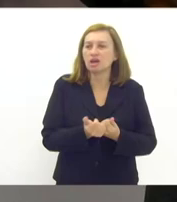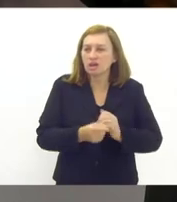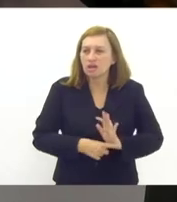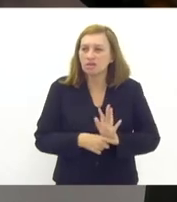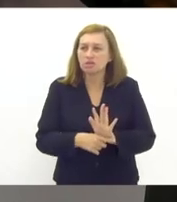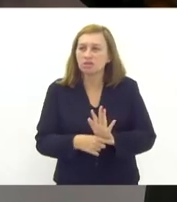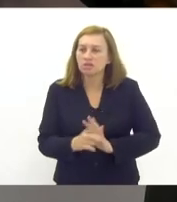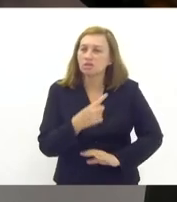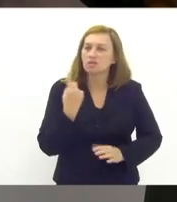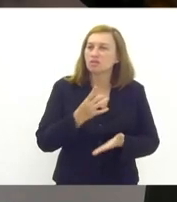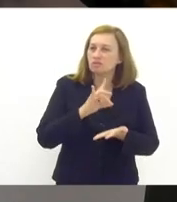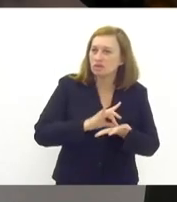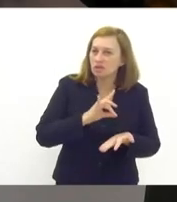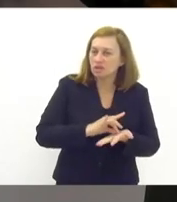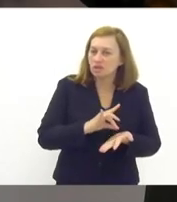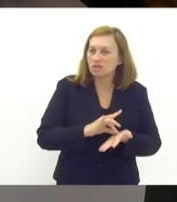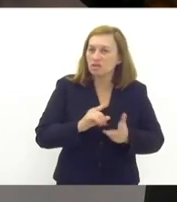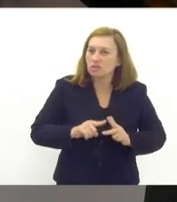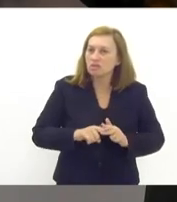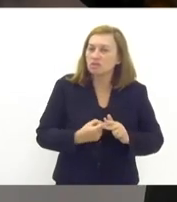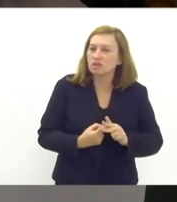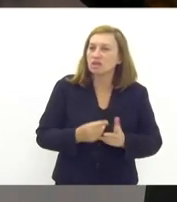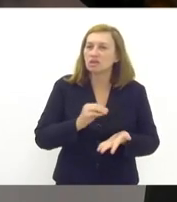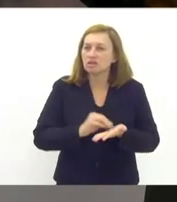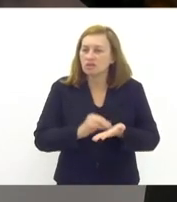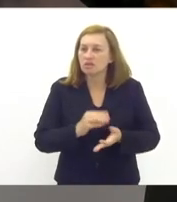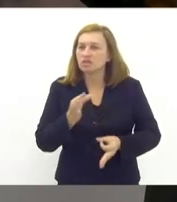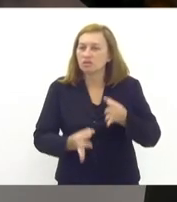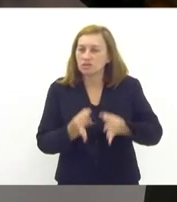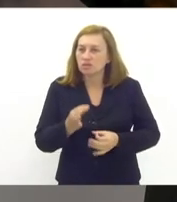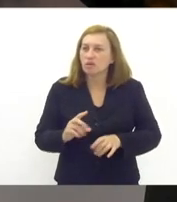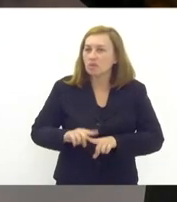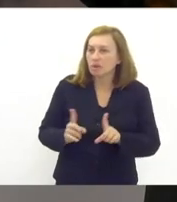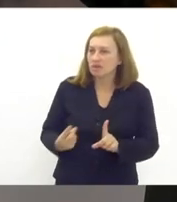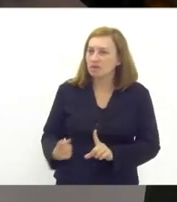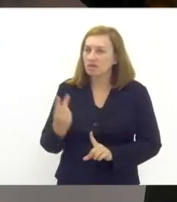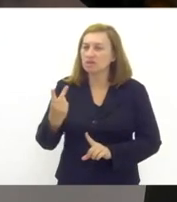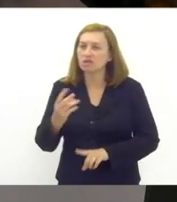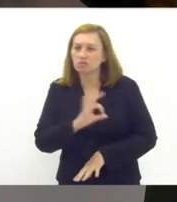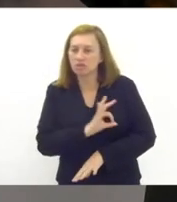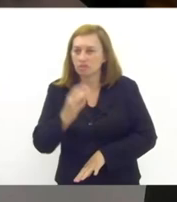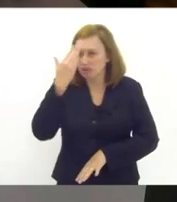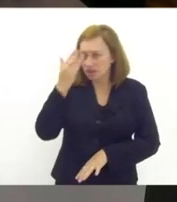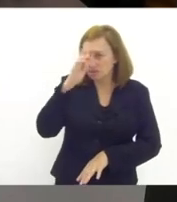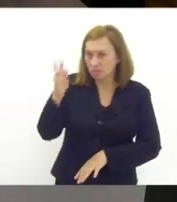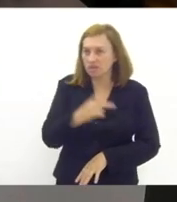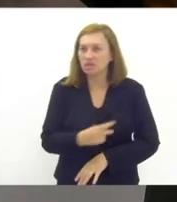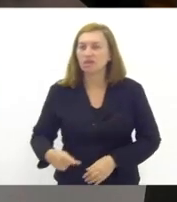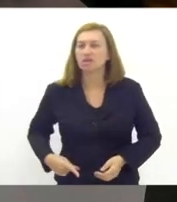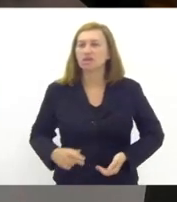para que possamos realmente repararmos essas injustiças, mas valorizar os nossos policiais. Obrigado, senhora presidente.